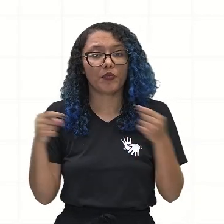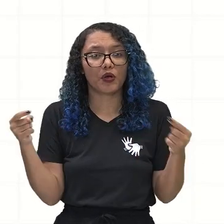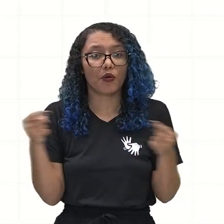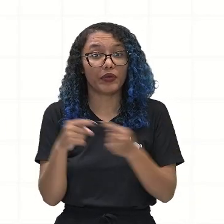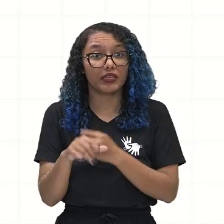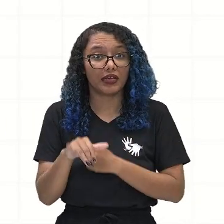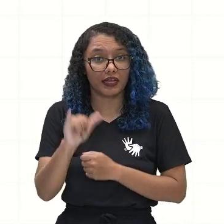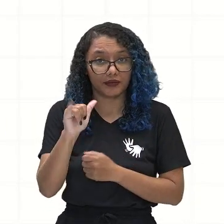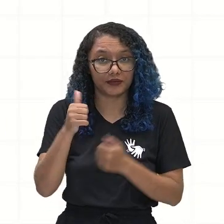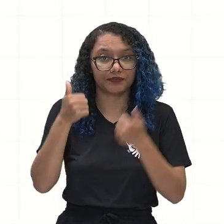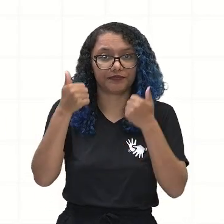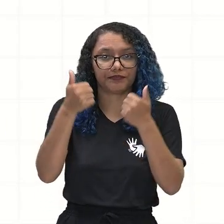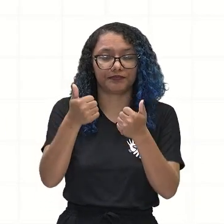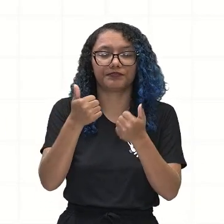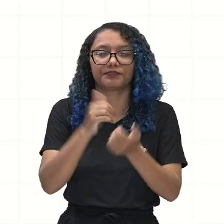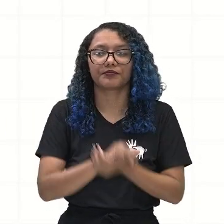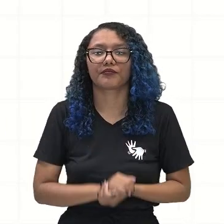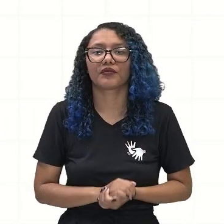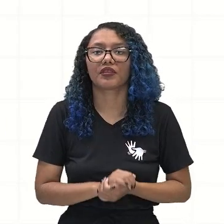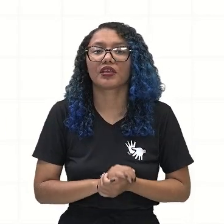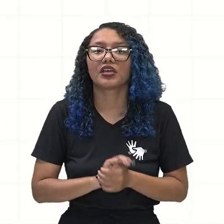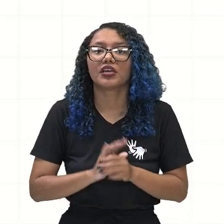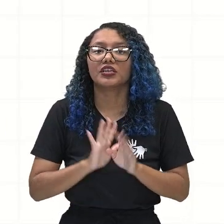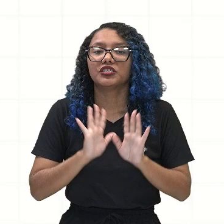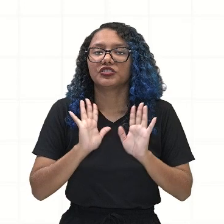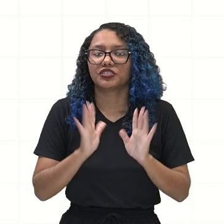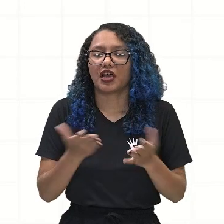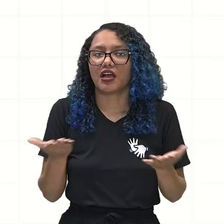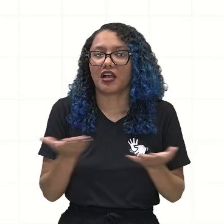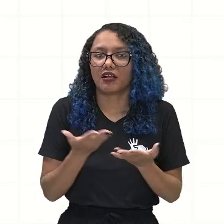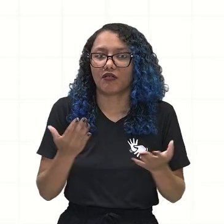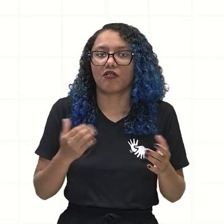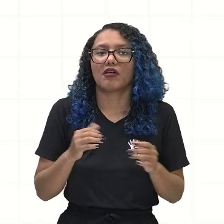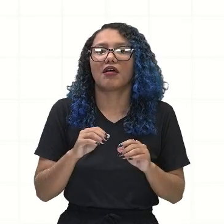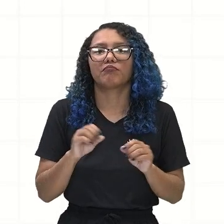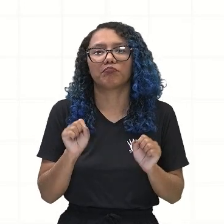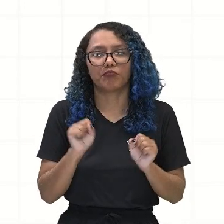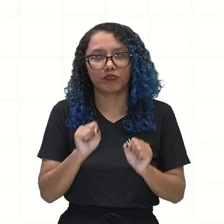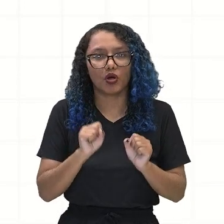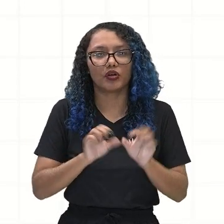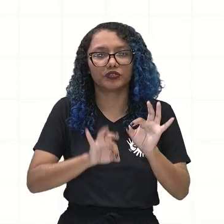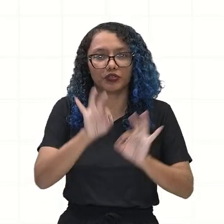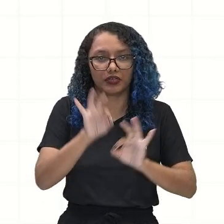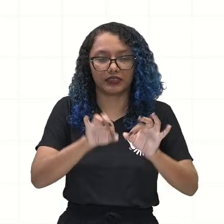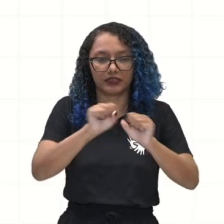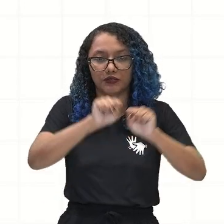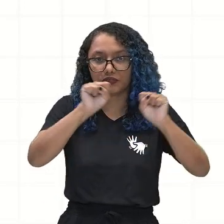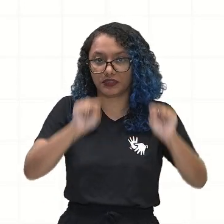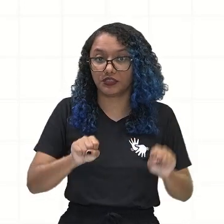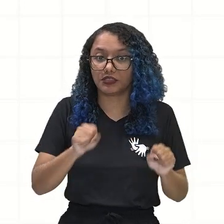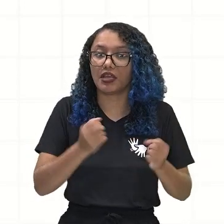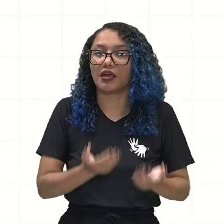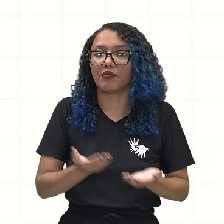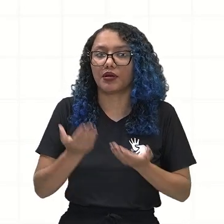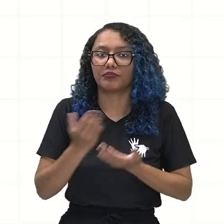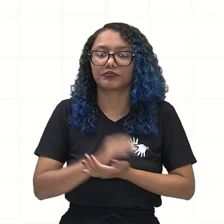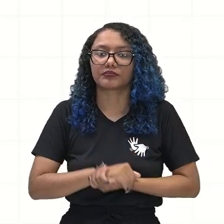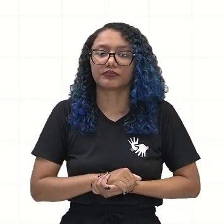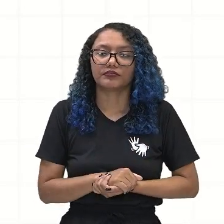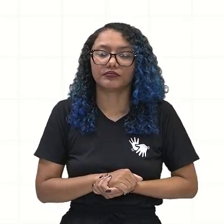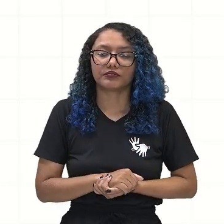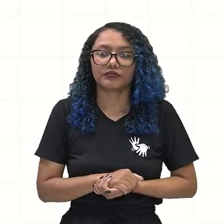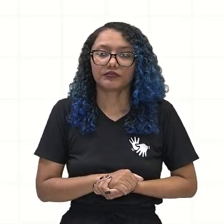racei aqui. A primeira agora eu já tenho condições de transcodificar. Qual é a primeira transcodificação? A